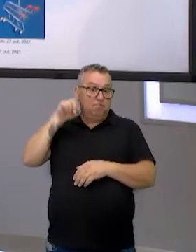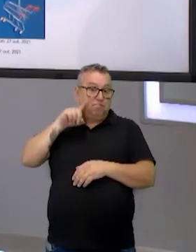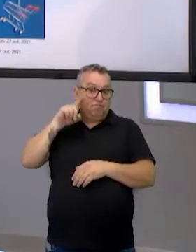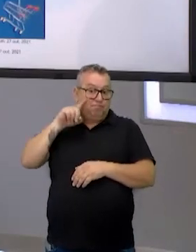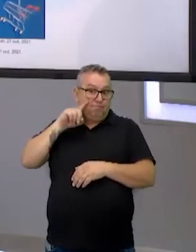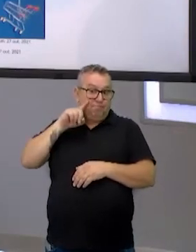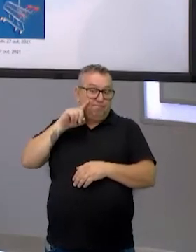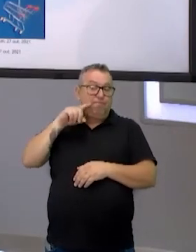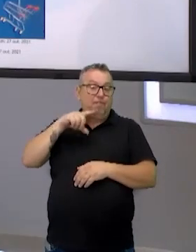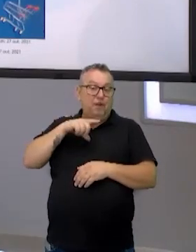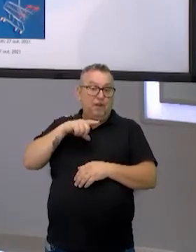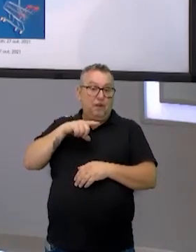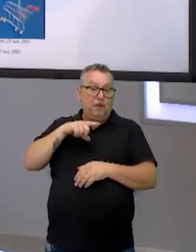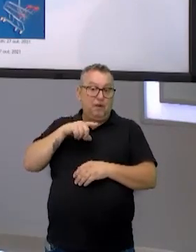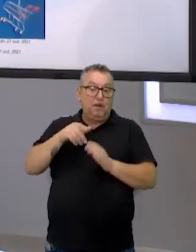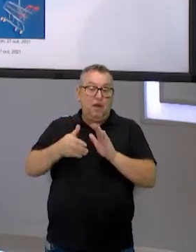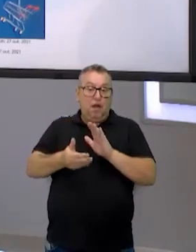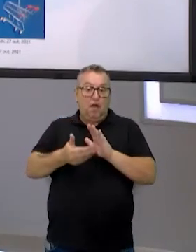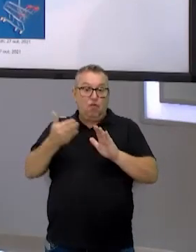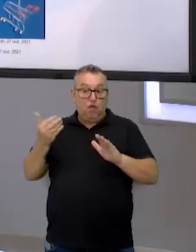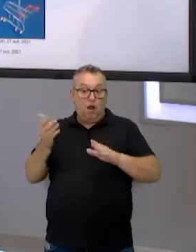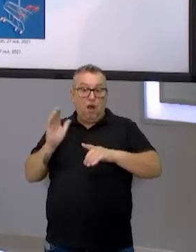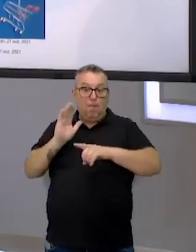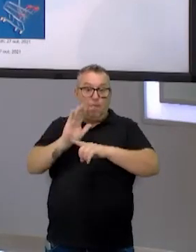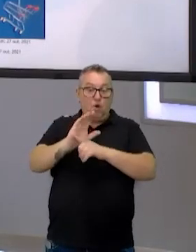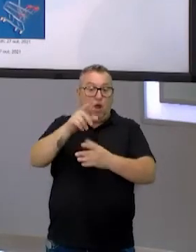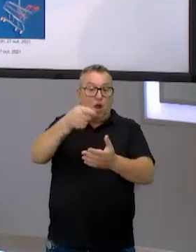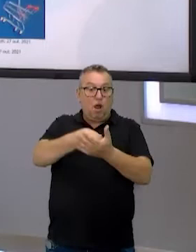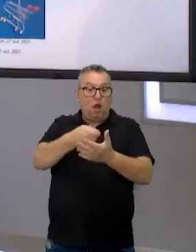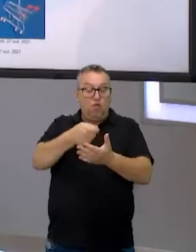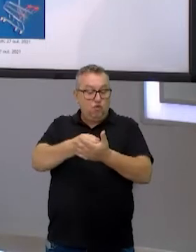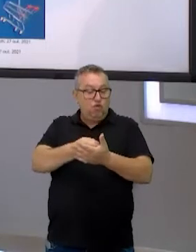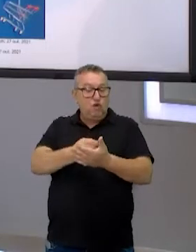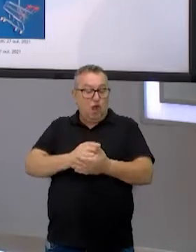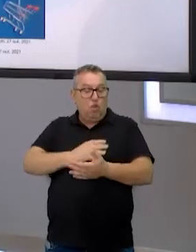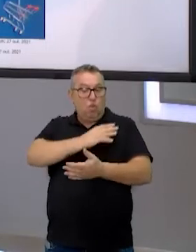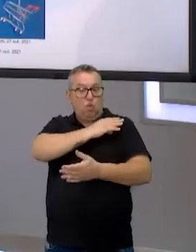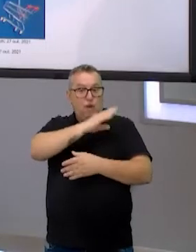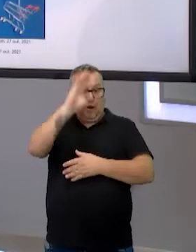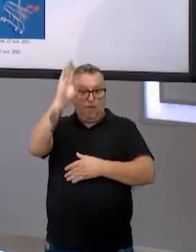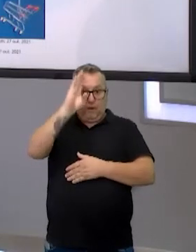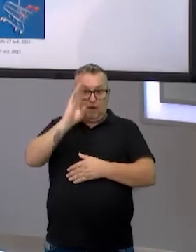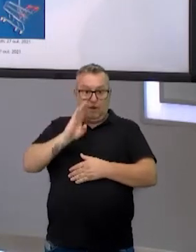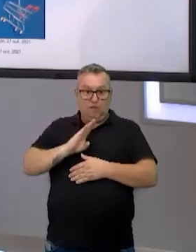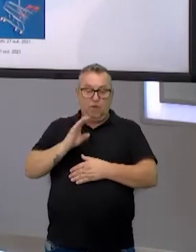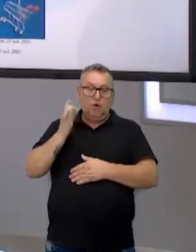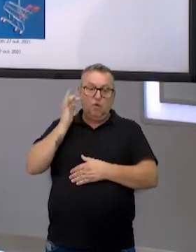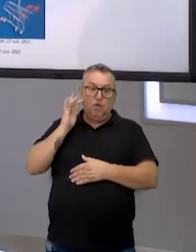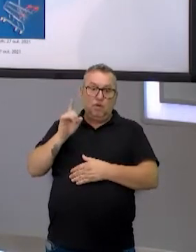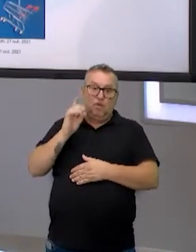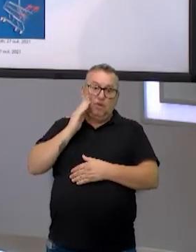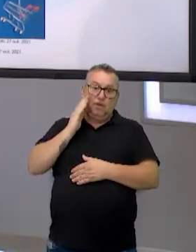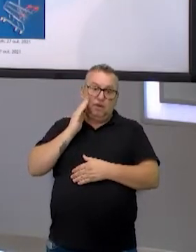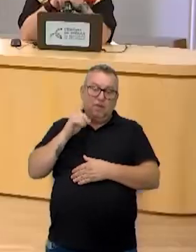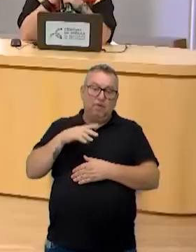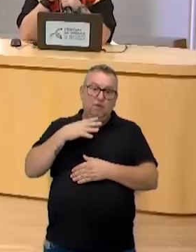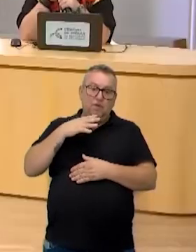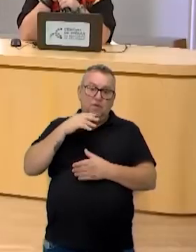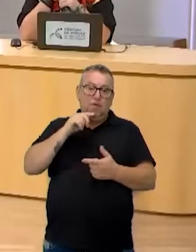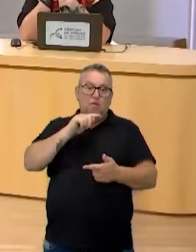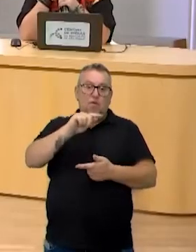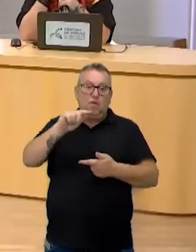o apoio à ditadura brasileira. Há também outras fontes que trabalham isso. Eu não sei se você sabe, você que manja de